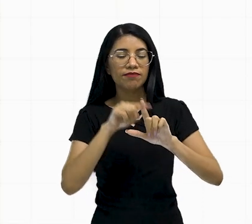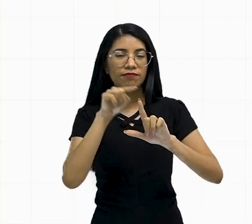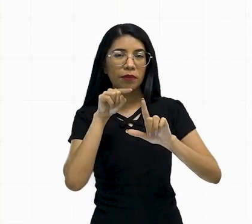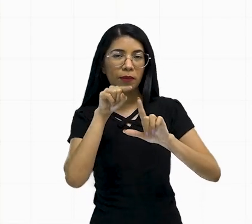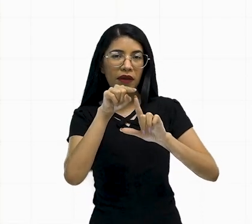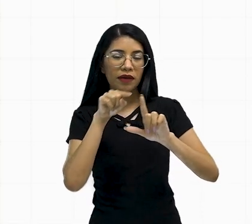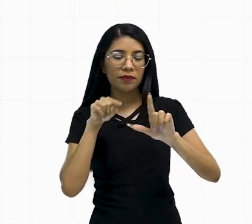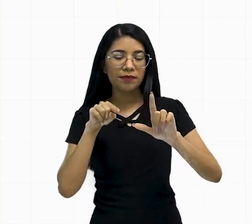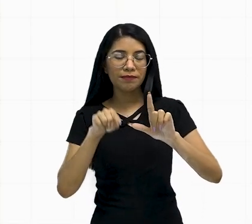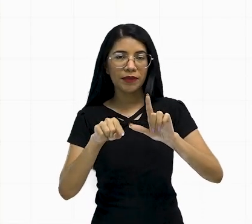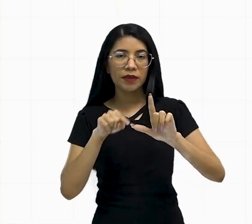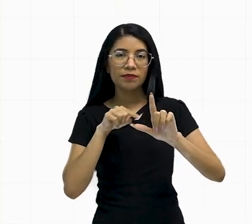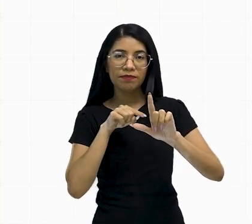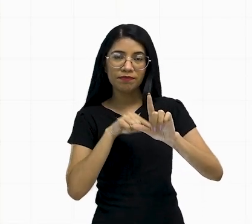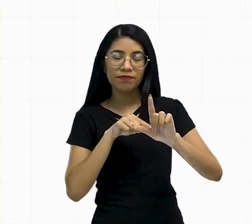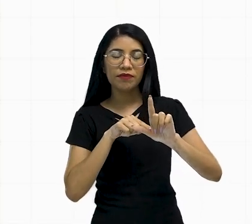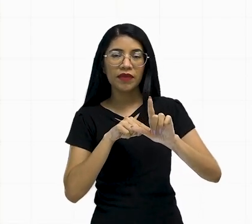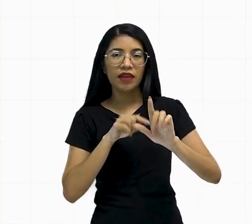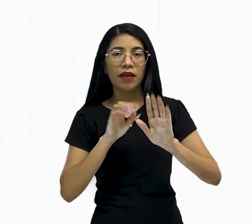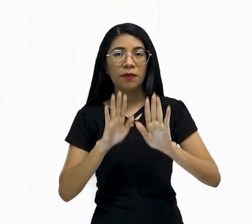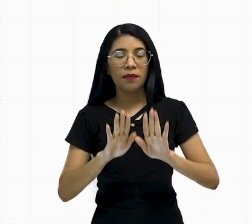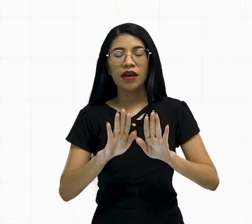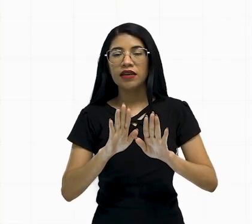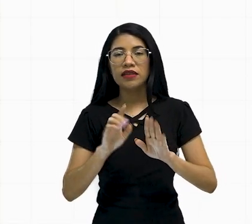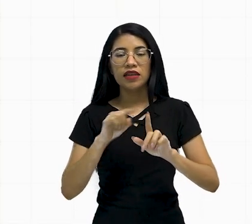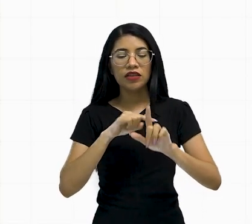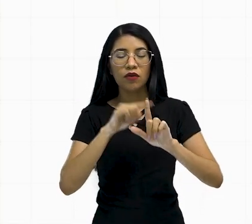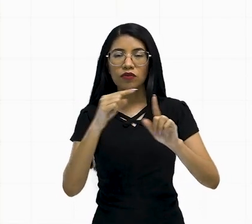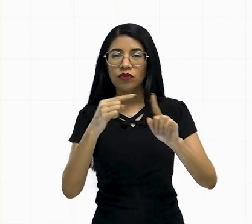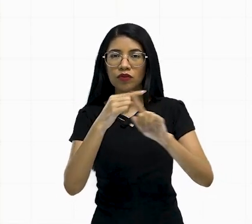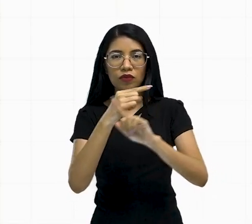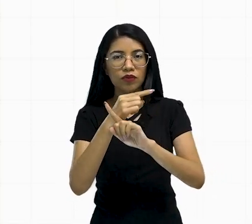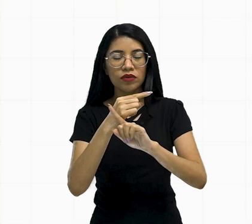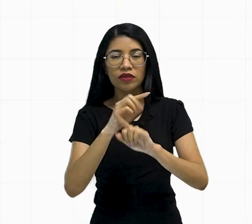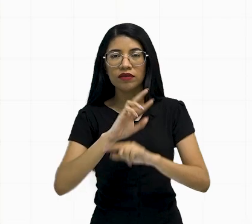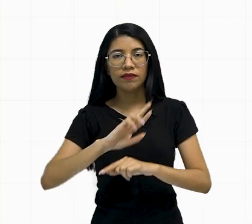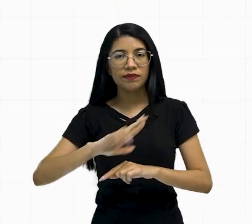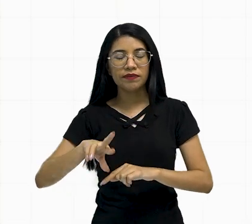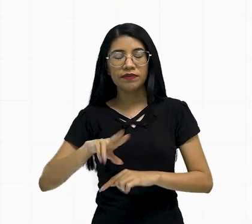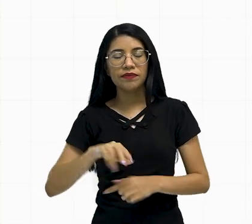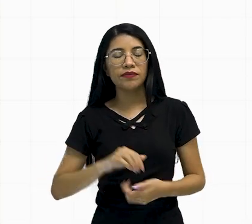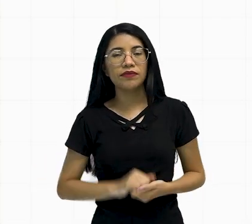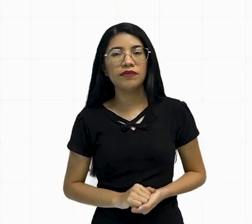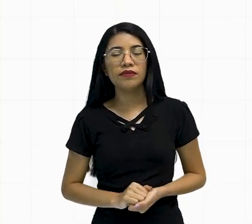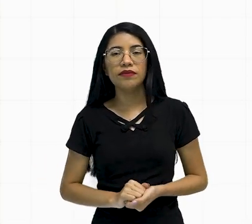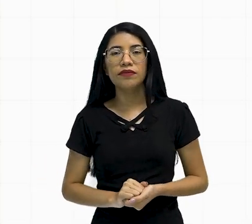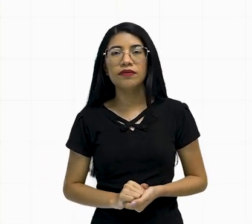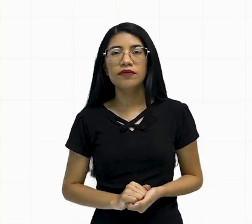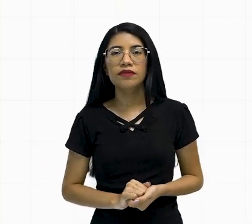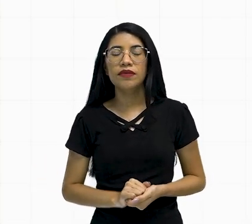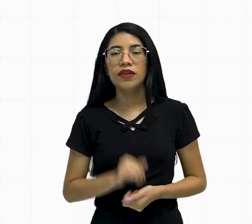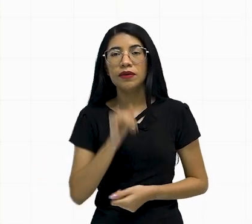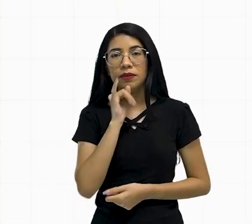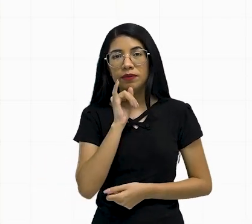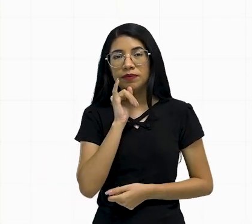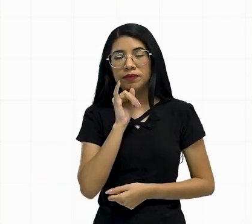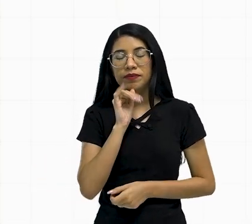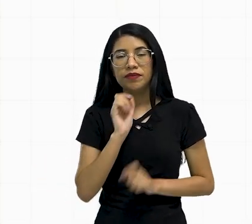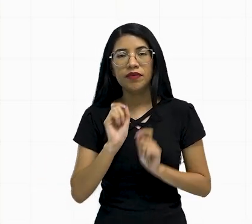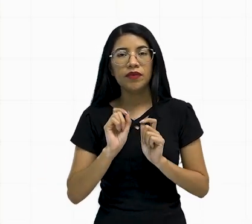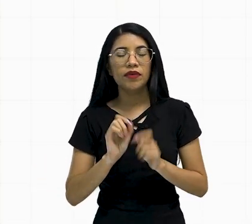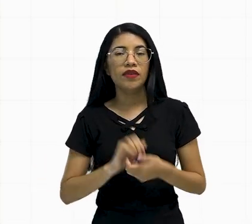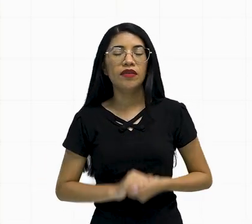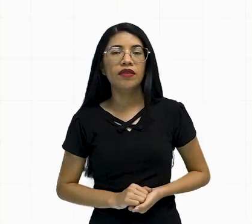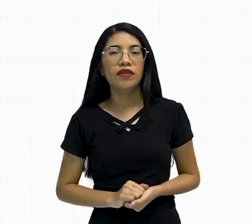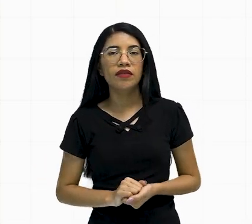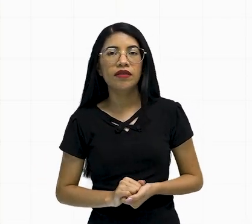pontos extremos, mas que não se cruzam em qualquer outro ponto. Então vamos lá aqui, ó. Por exemplo, eu tenho